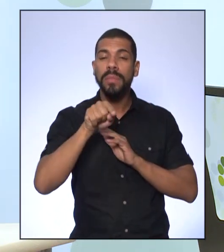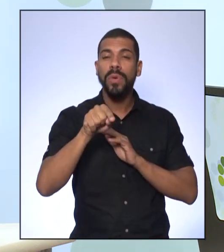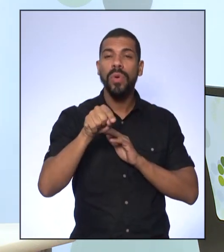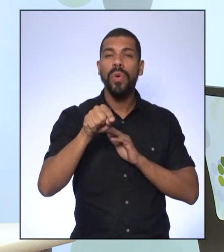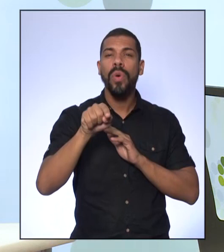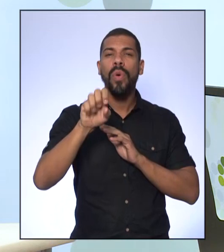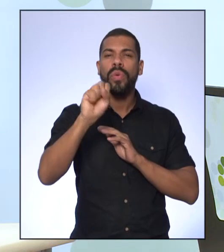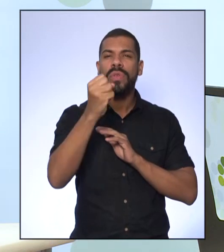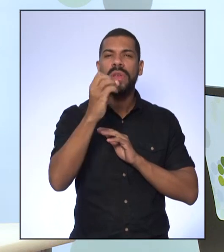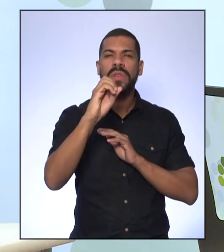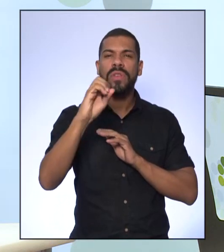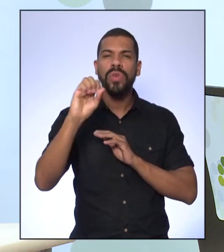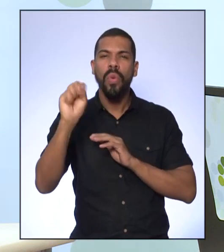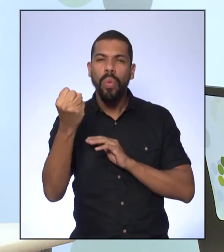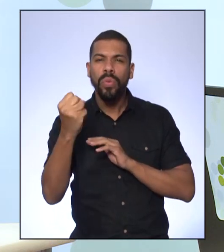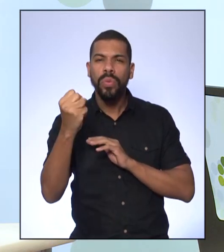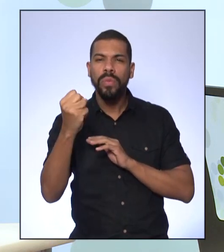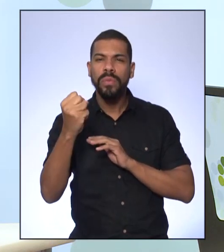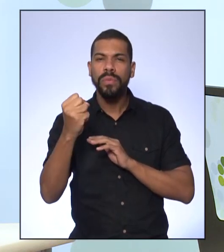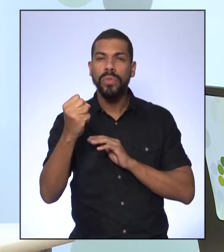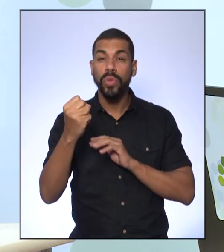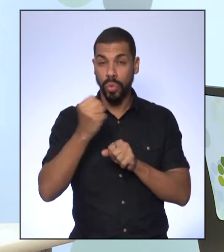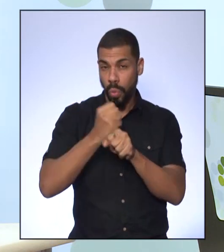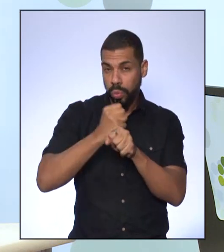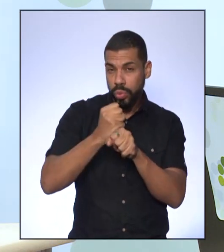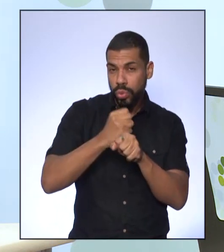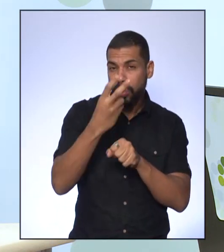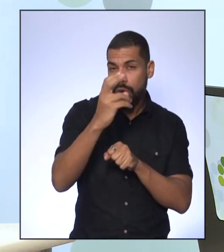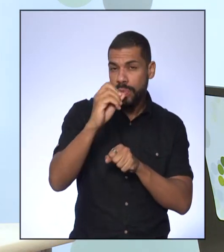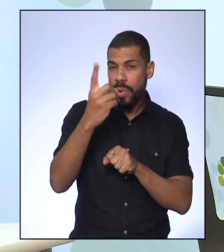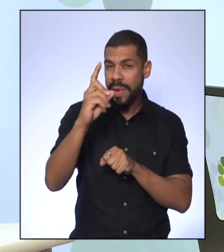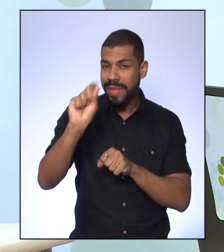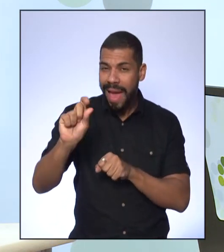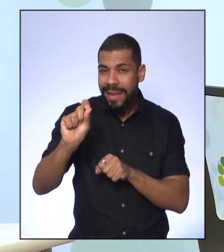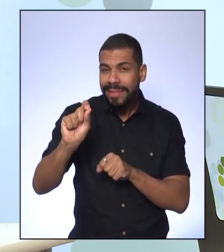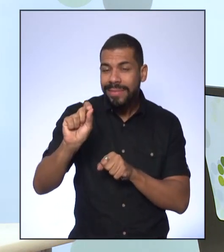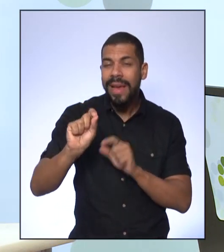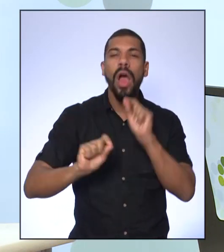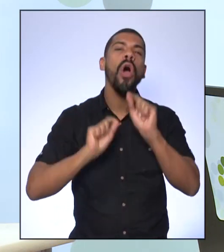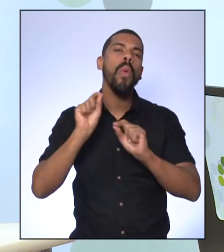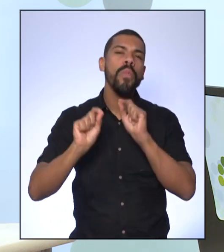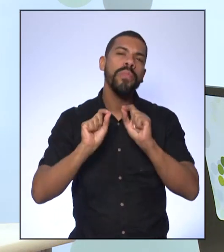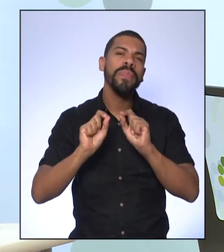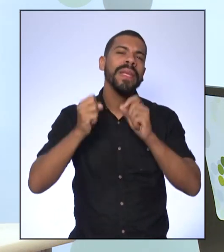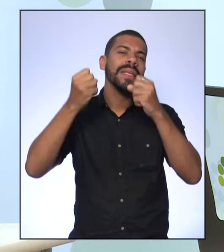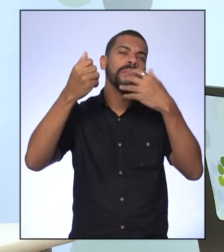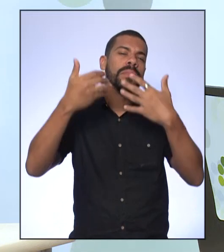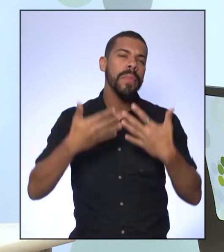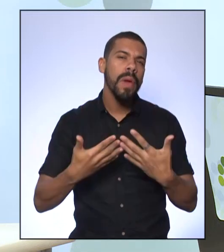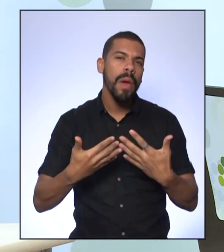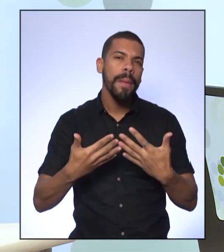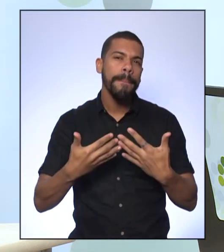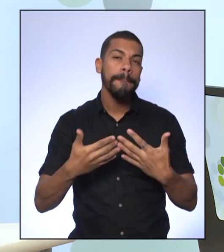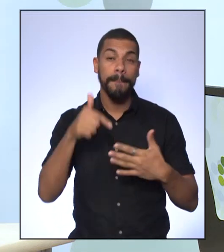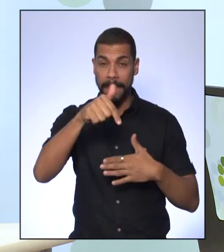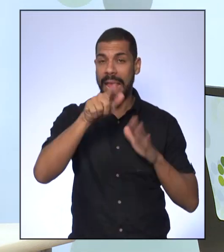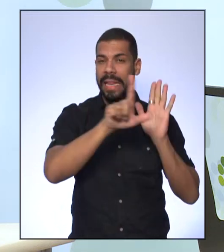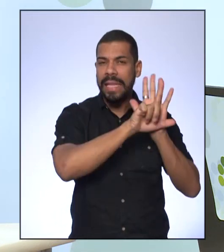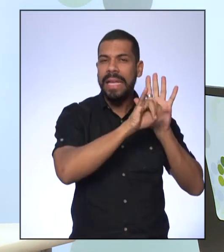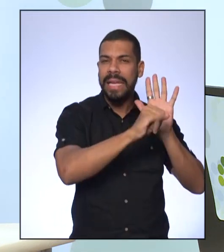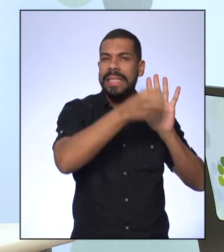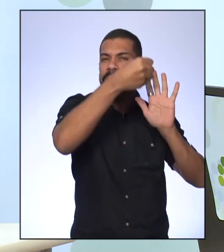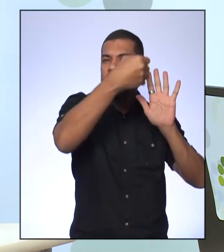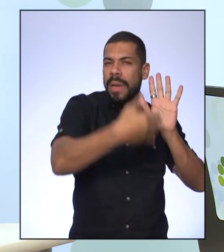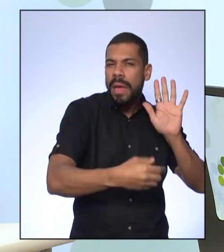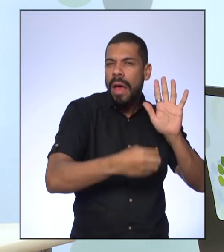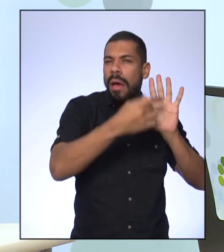12.608, de 2010, ela trata da Política Nacional de Defesa Civil, e está nessa lei falando que